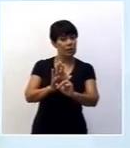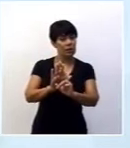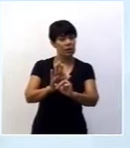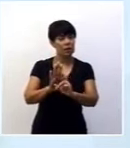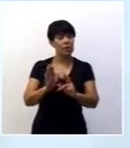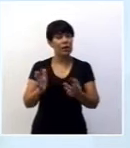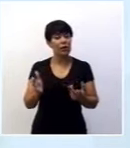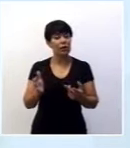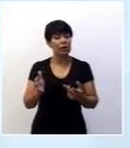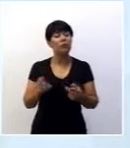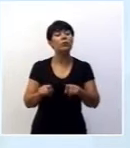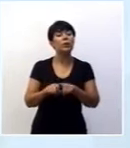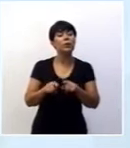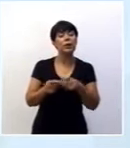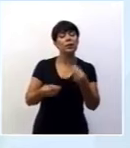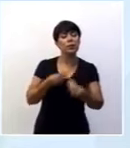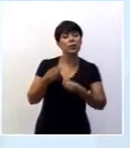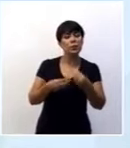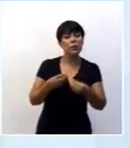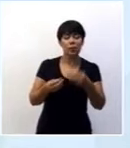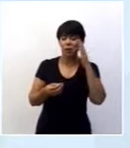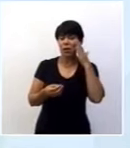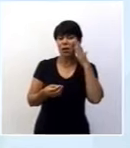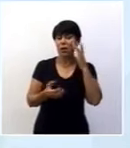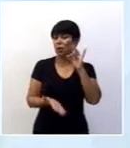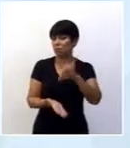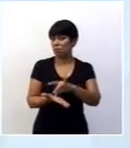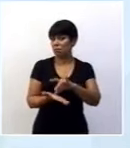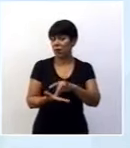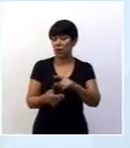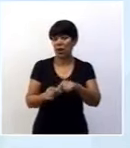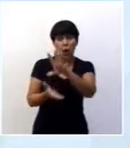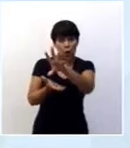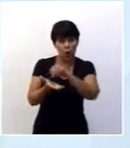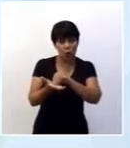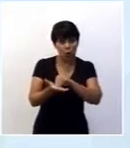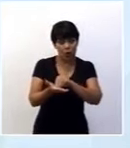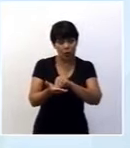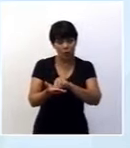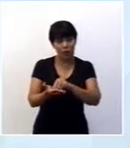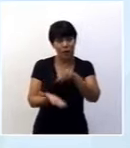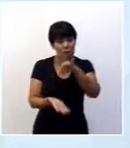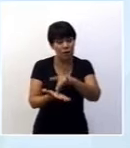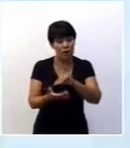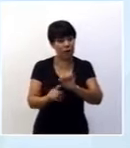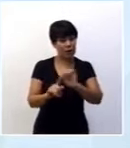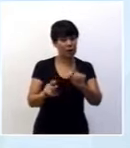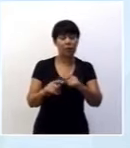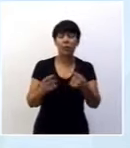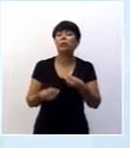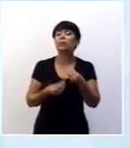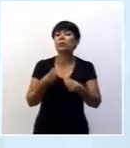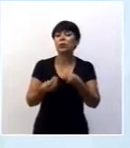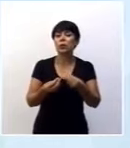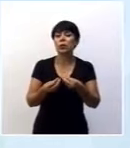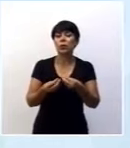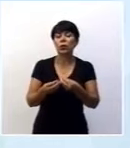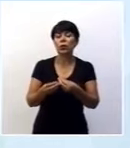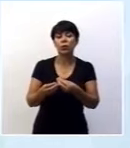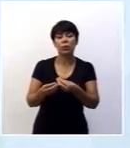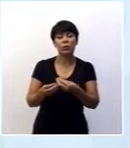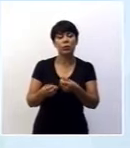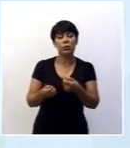e interpretações da realidade, né? Mas que, lógico, não é uma cópia da realidade, né? A gente vai ver aí como que o sensoriamento remoto trabalha, a